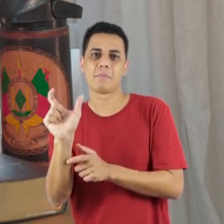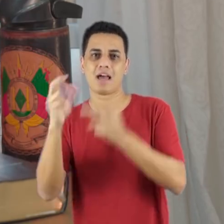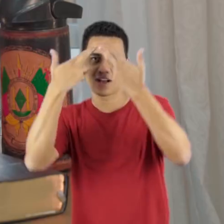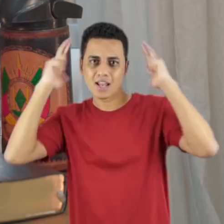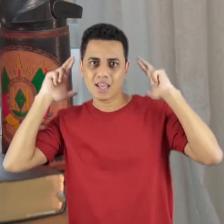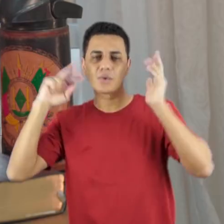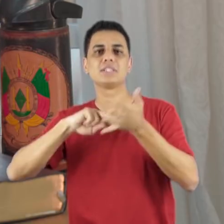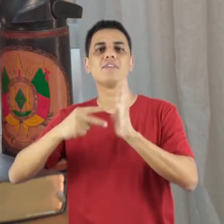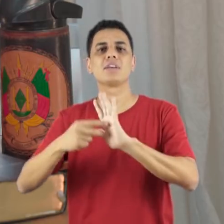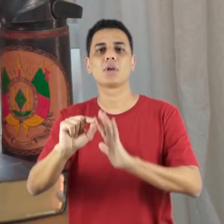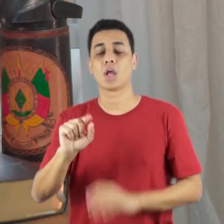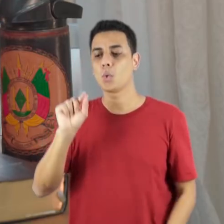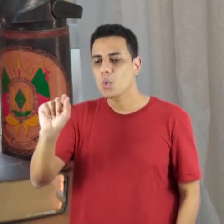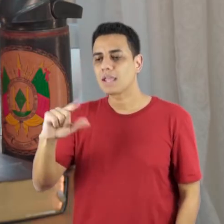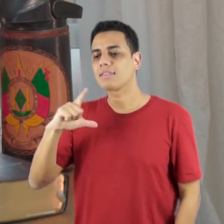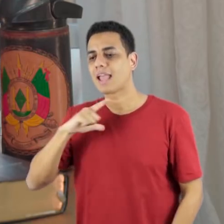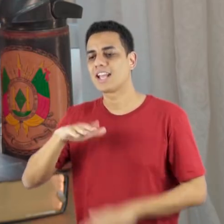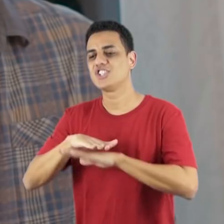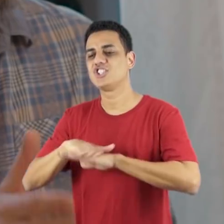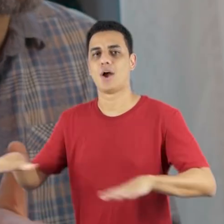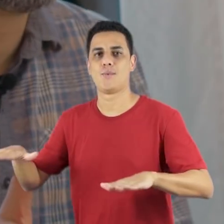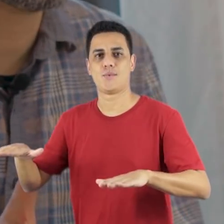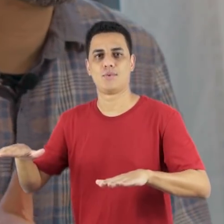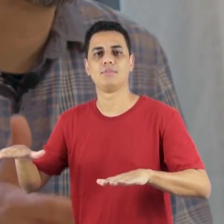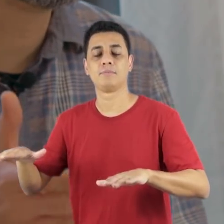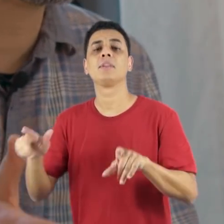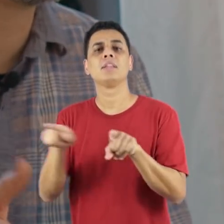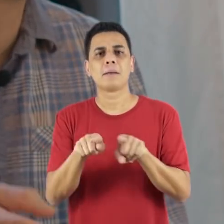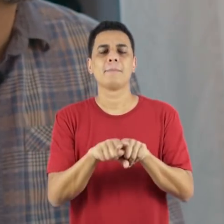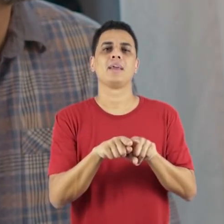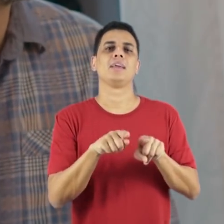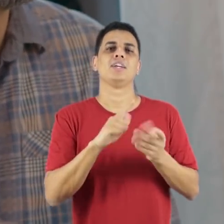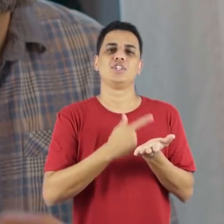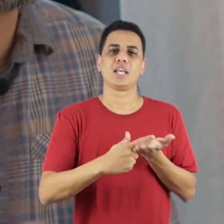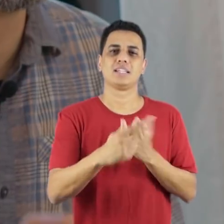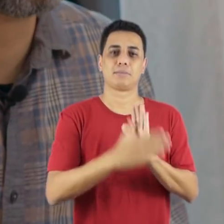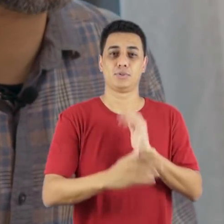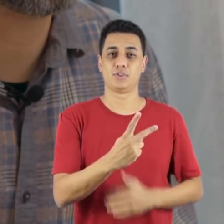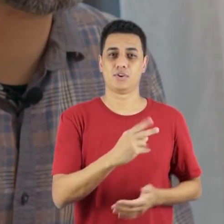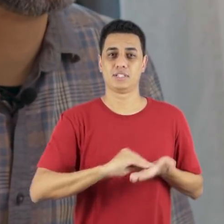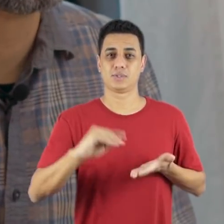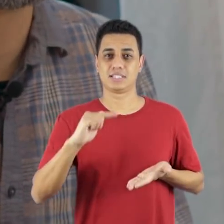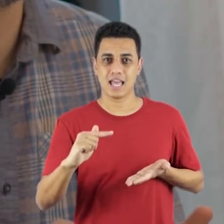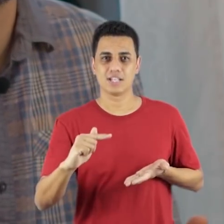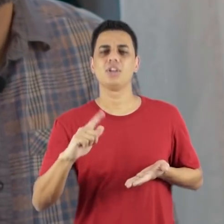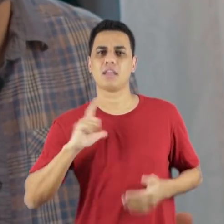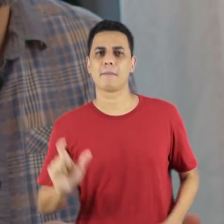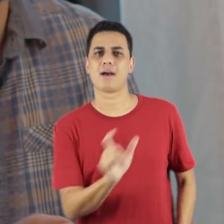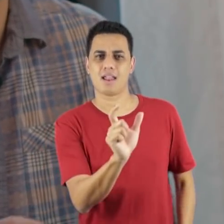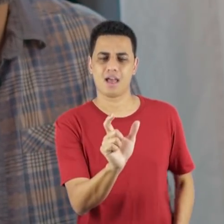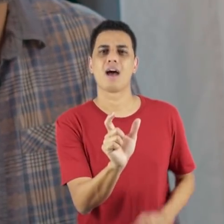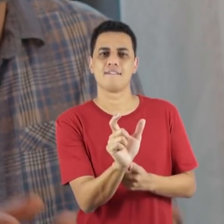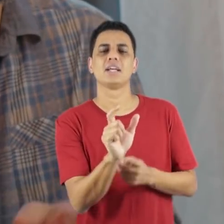que significa aquele ou aquilo que fica no chão. Da mesma forma, no texto em hebraico de Gênesis 2:7, nós vemos o